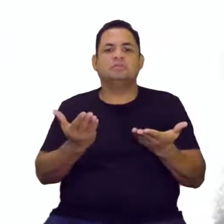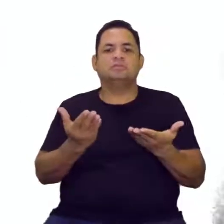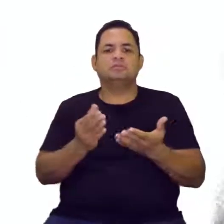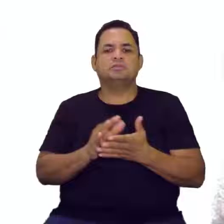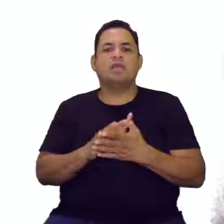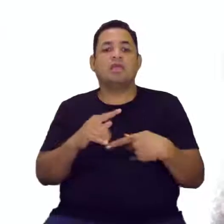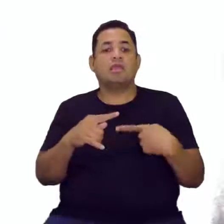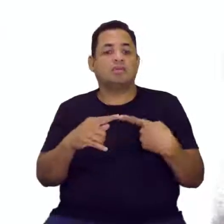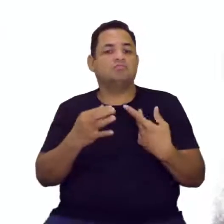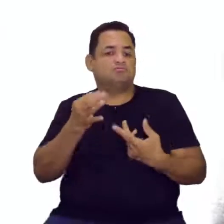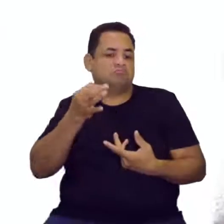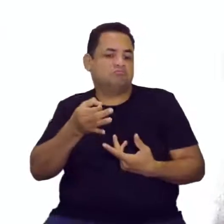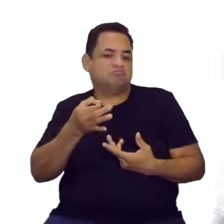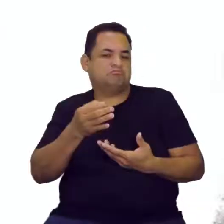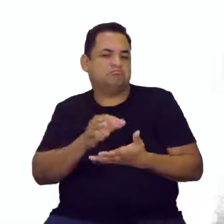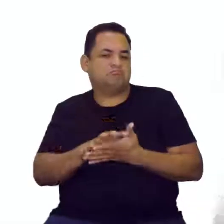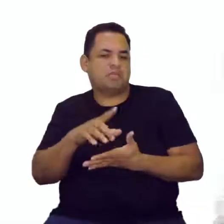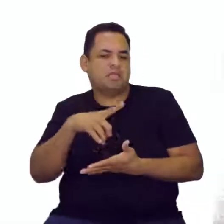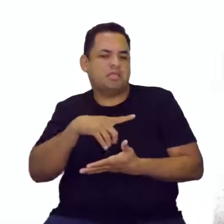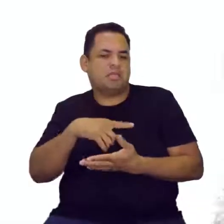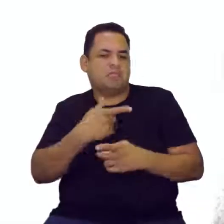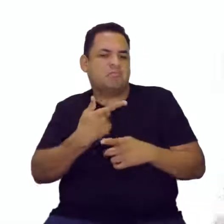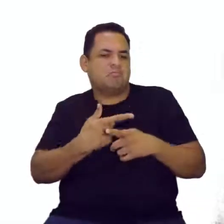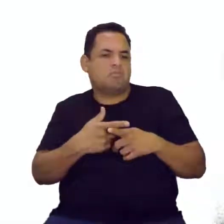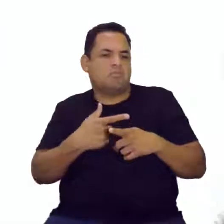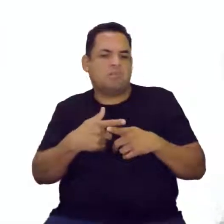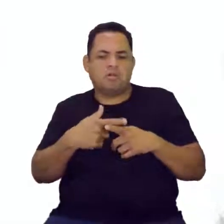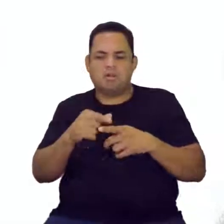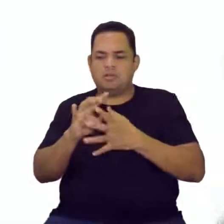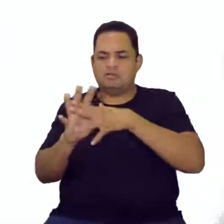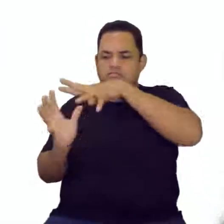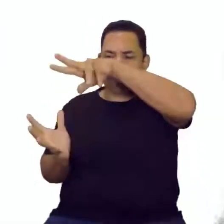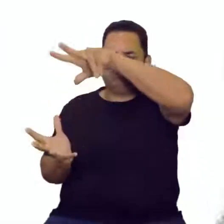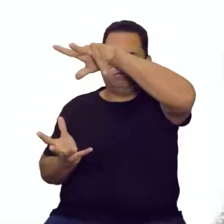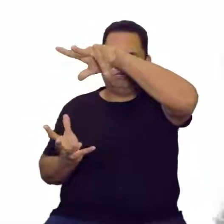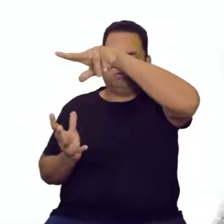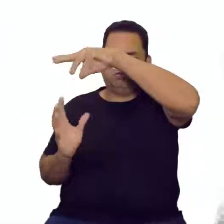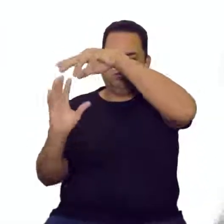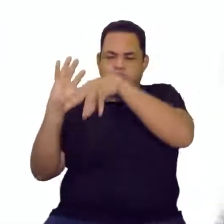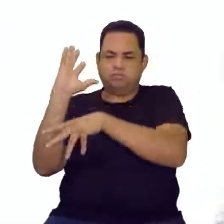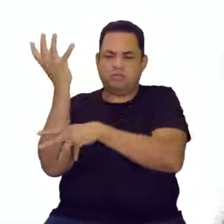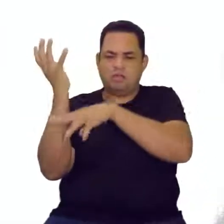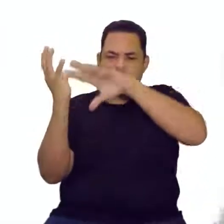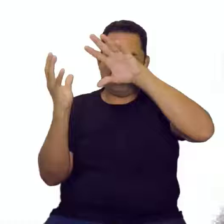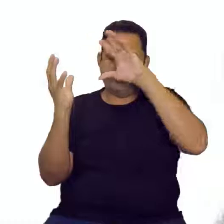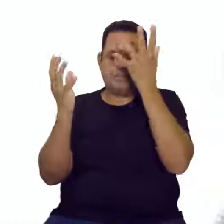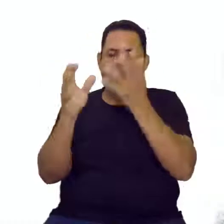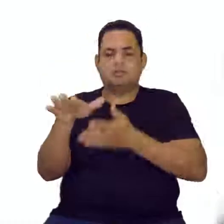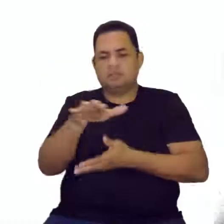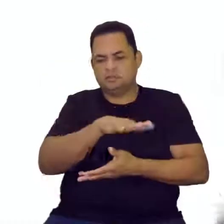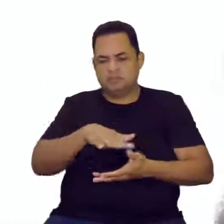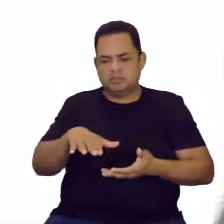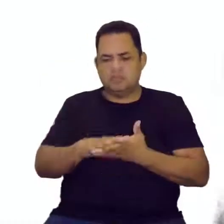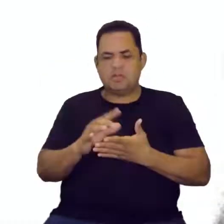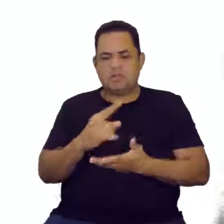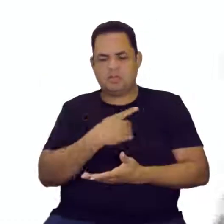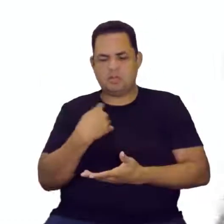com certeza iria causar muitos danos ambientais e também danos aos seres